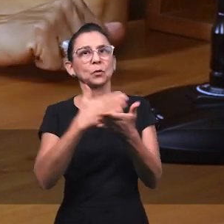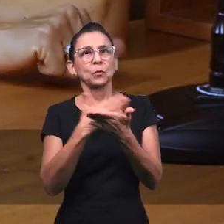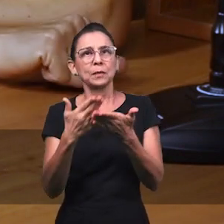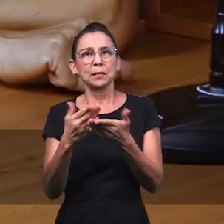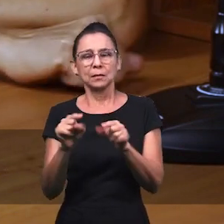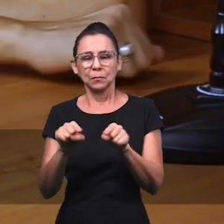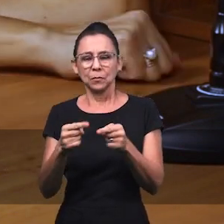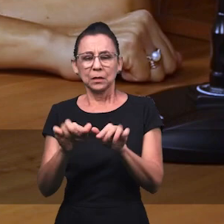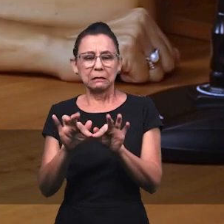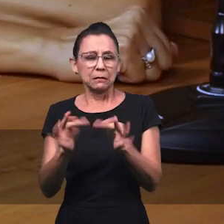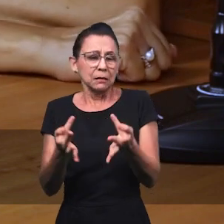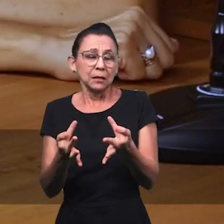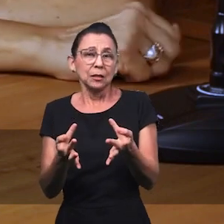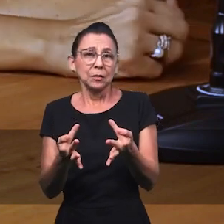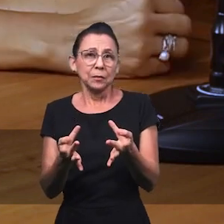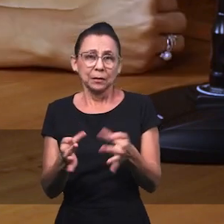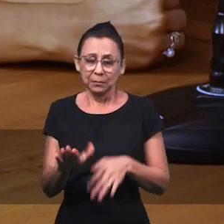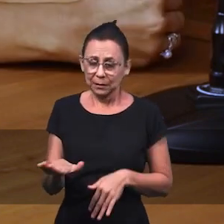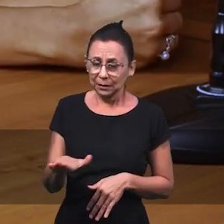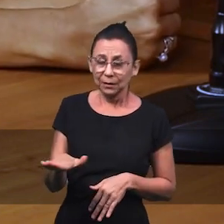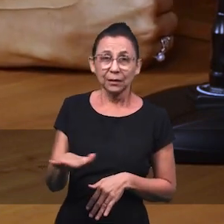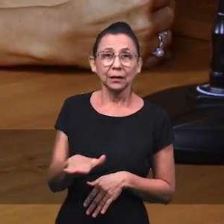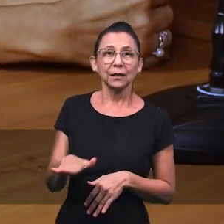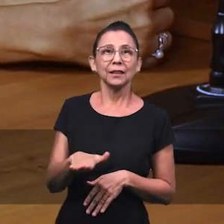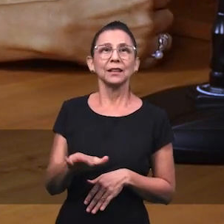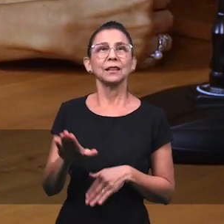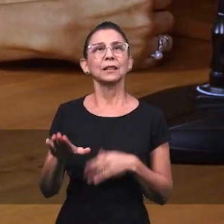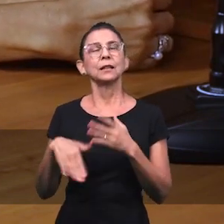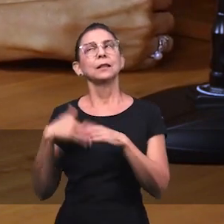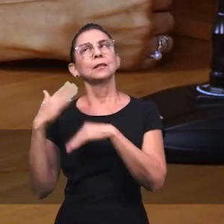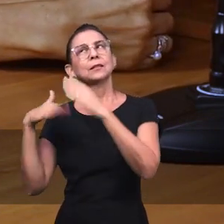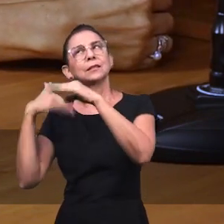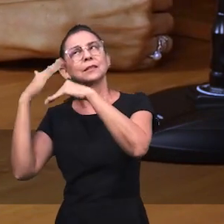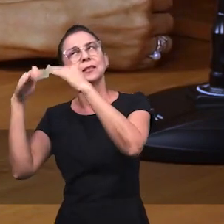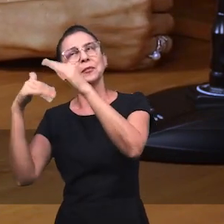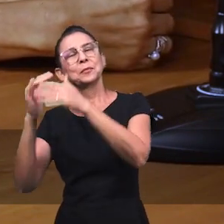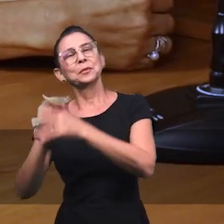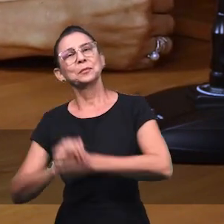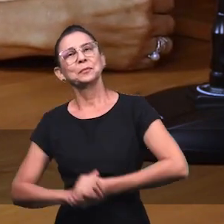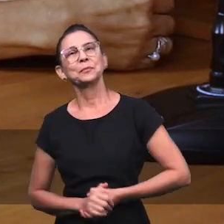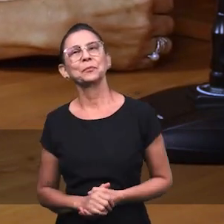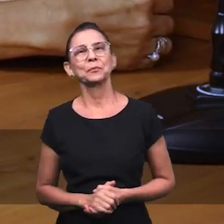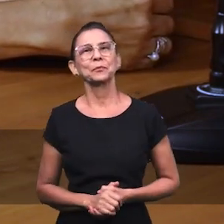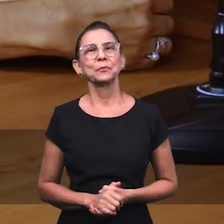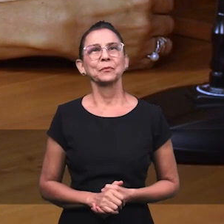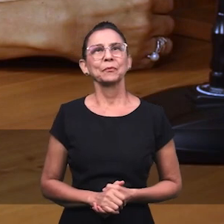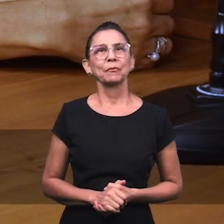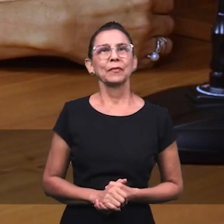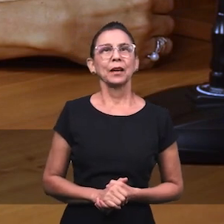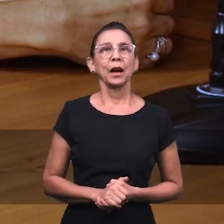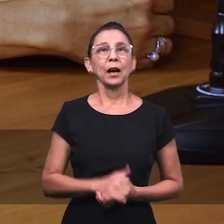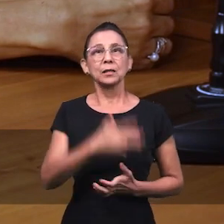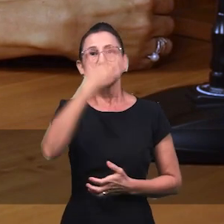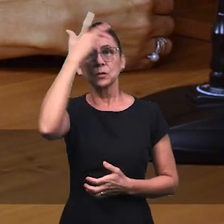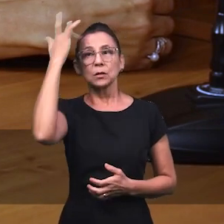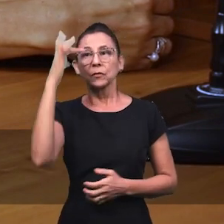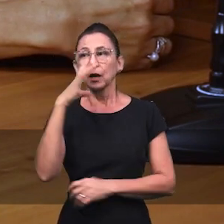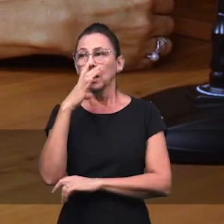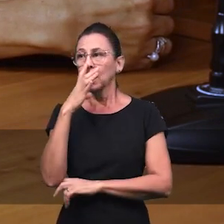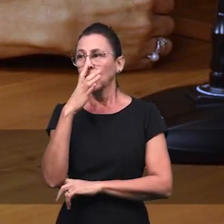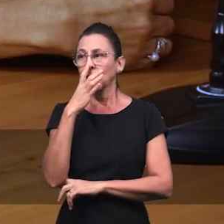músicas simples. Música para criança. Como teve formação. As pessoas ficaram